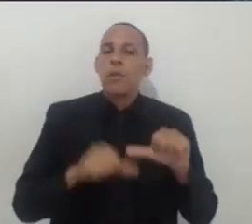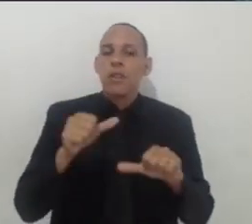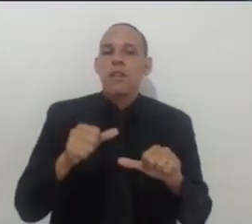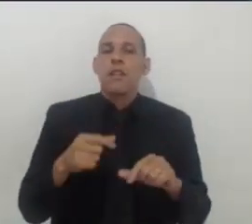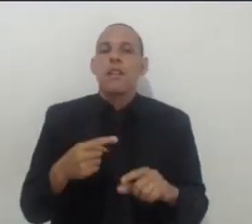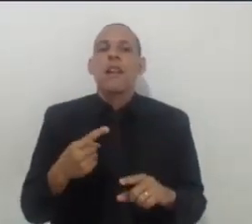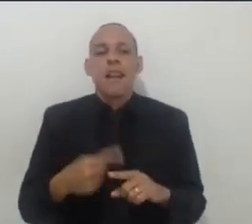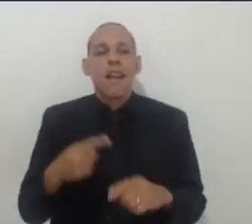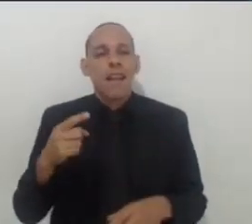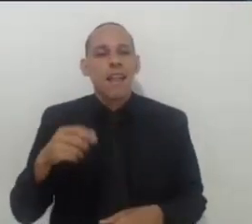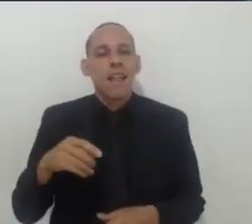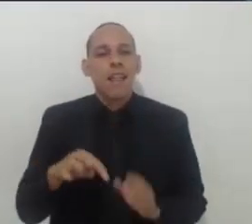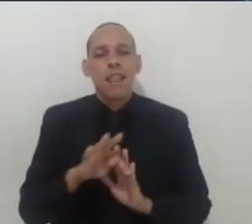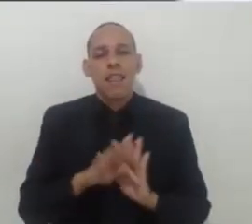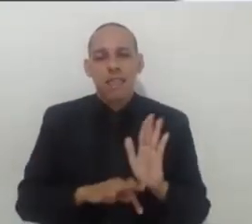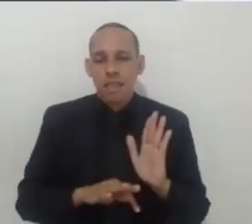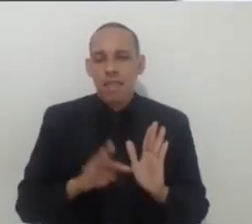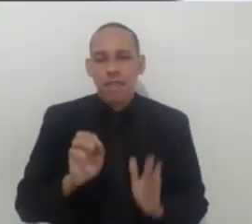débito,